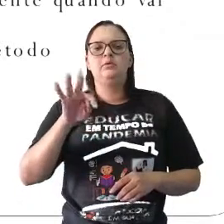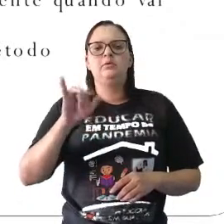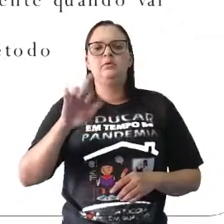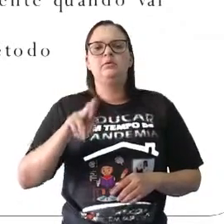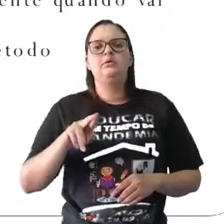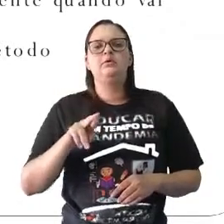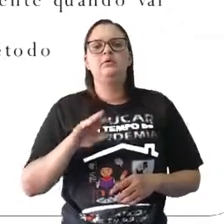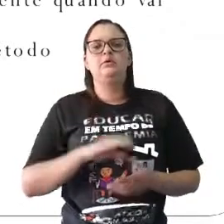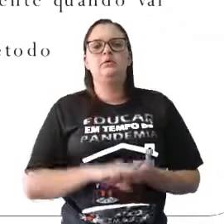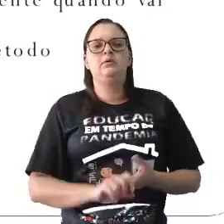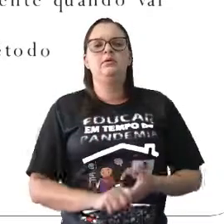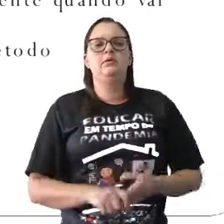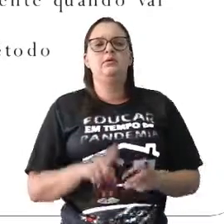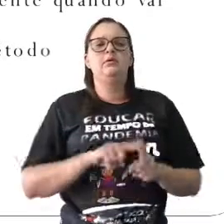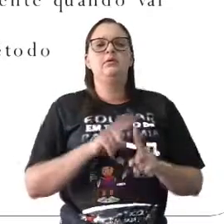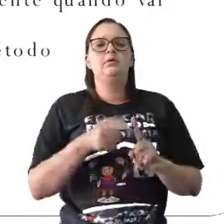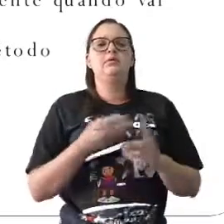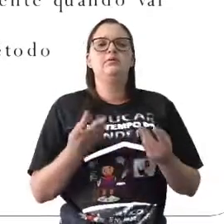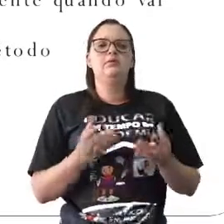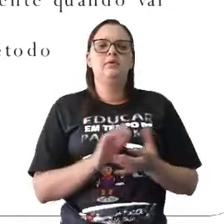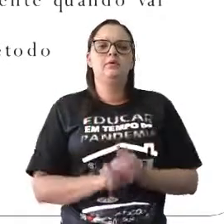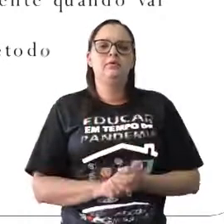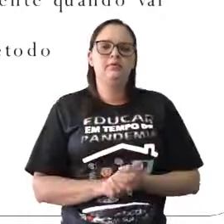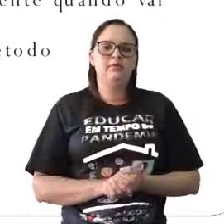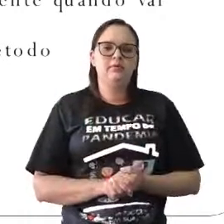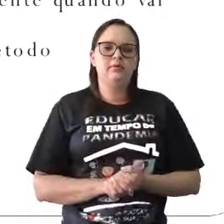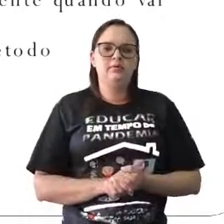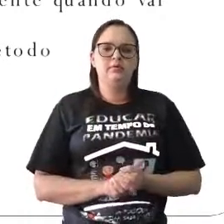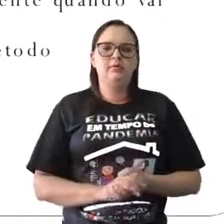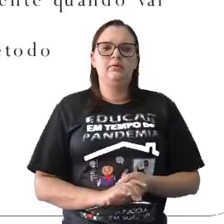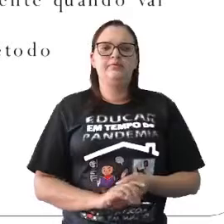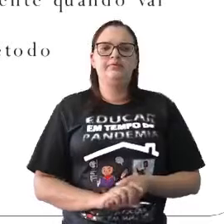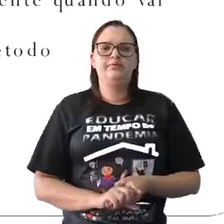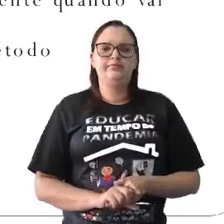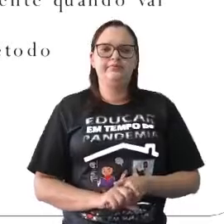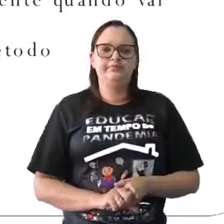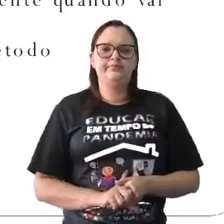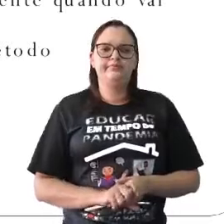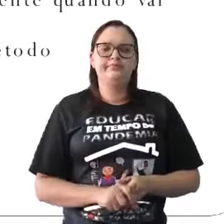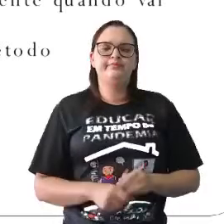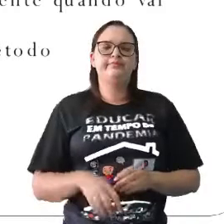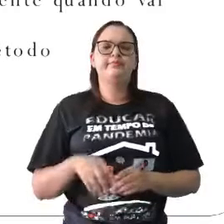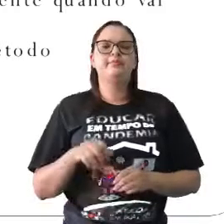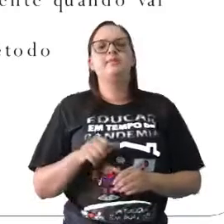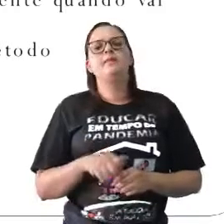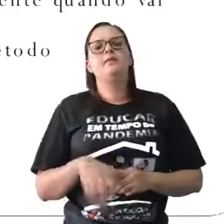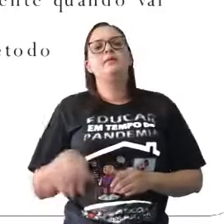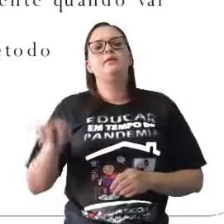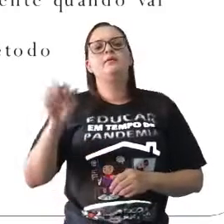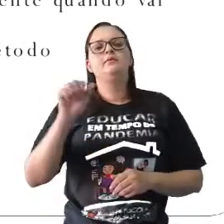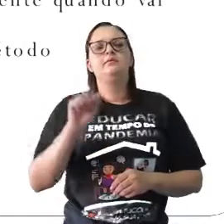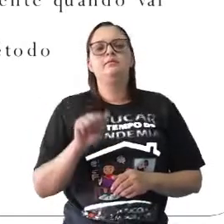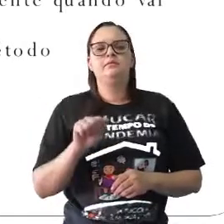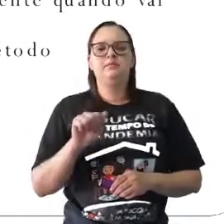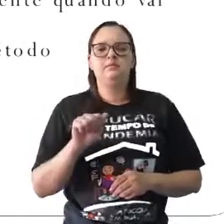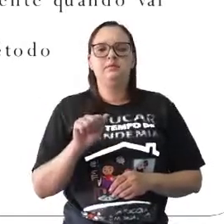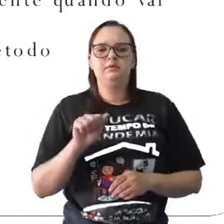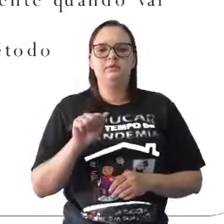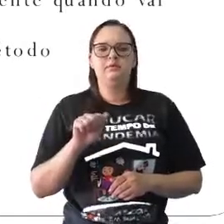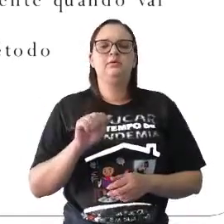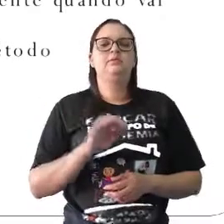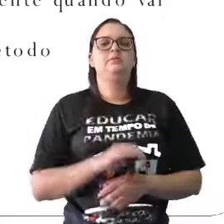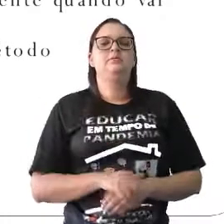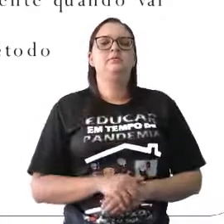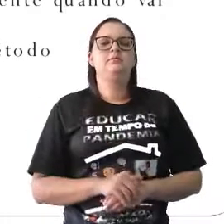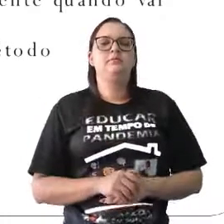pílula impedem a elevação das taxas de FSH e LH, que são hormônios hipofisiários